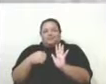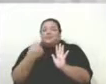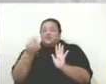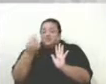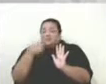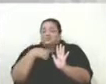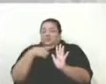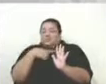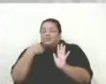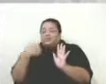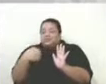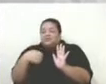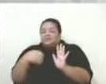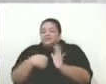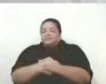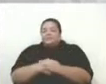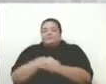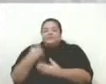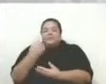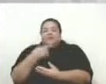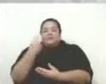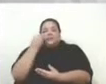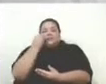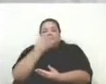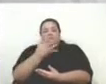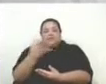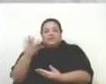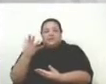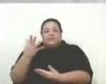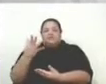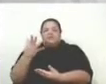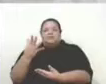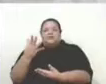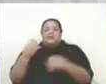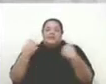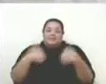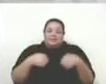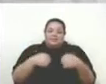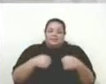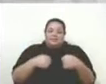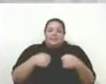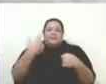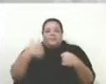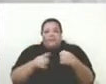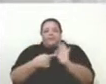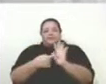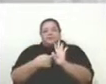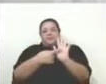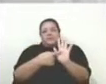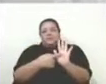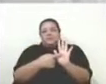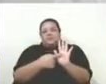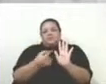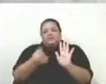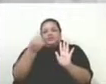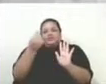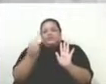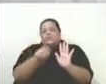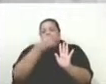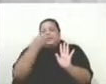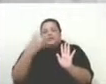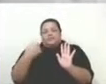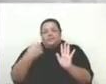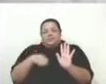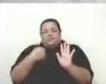Então, medida que a gente apresenta, detecta a demanda, a necessidade, faz as contas, apresenta que tem o